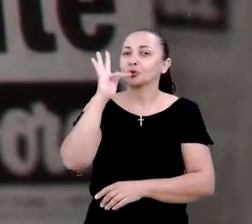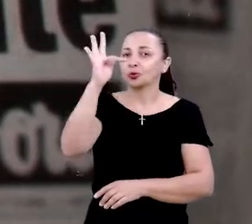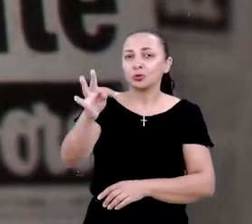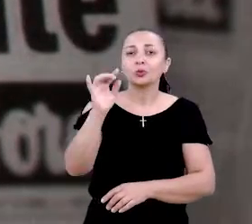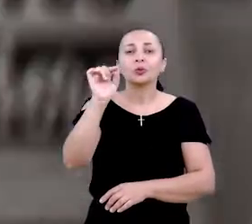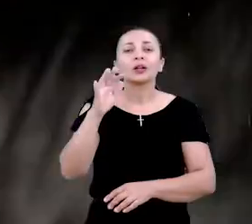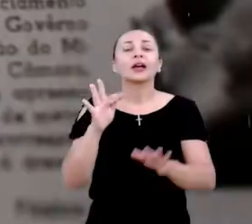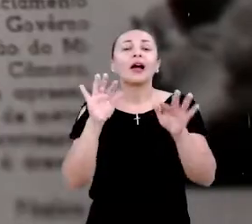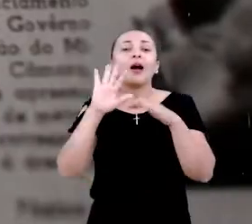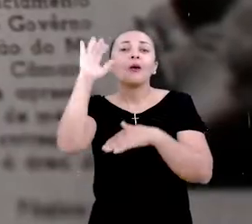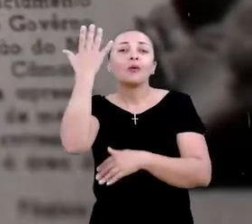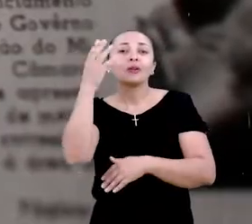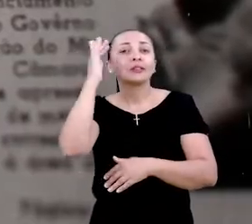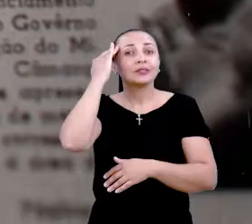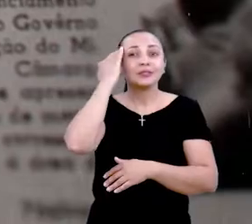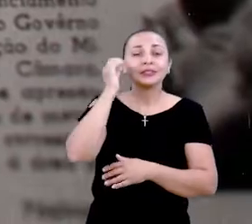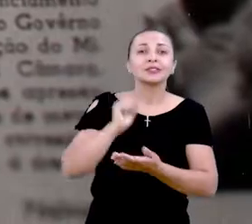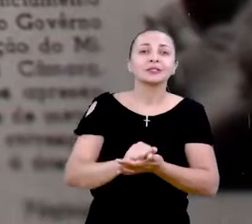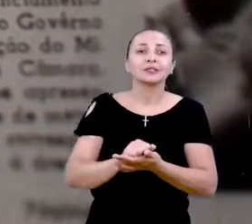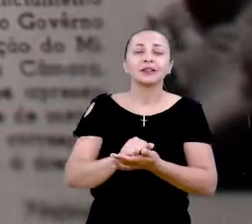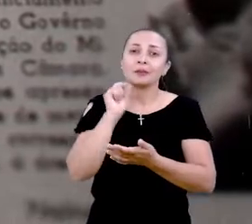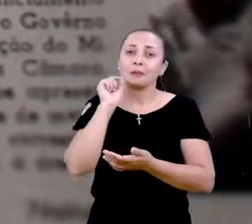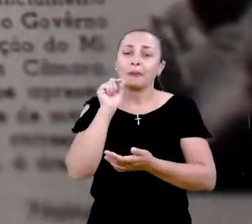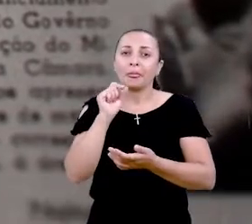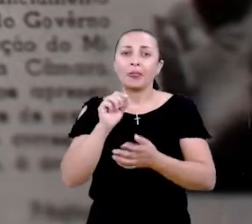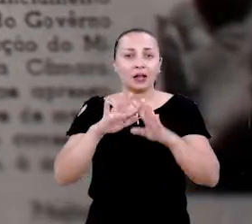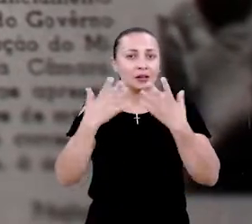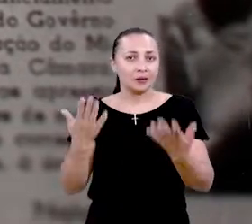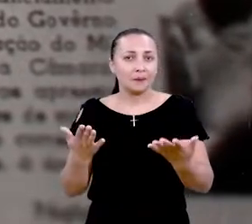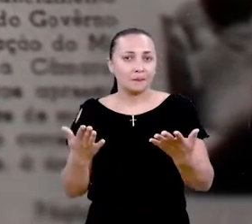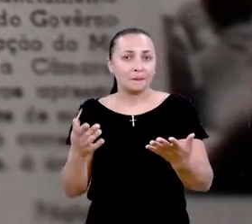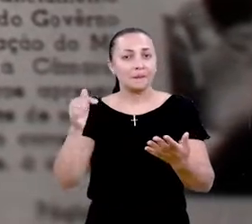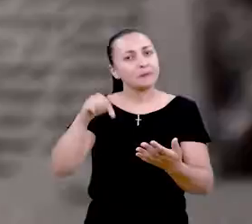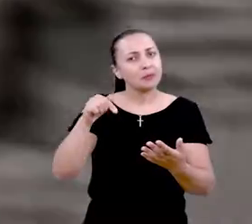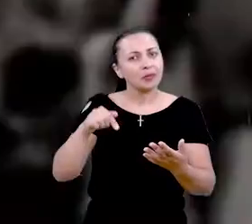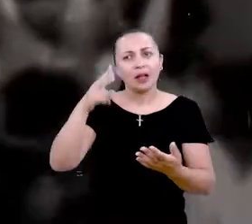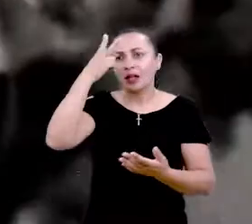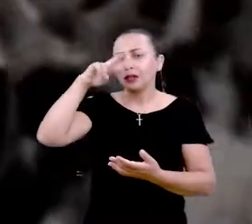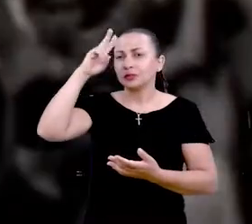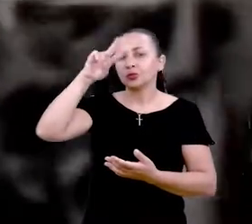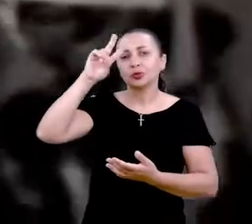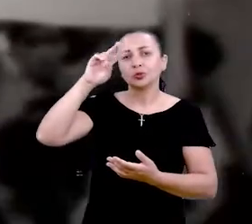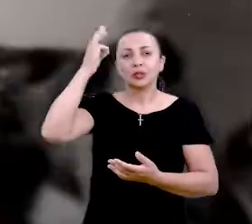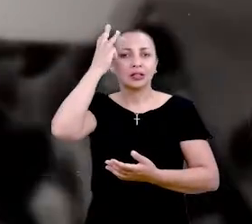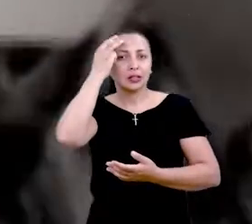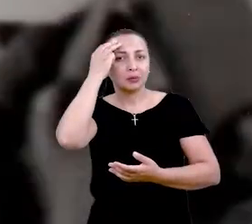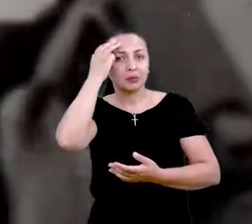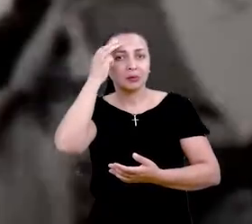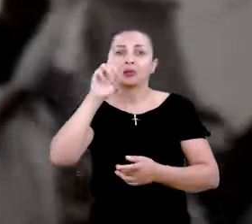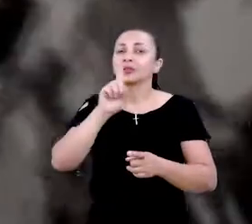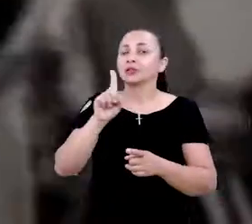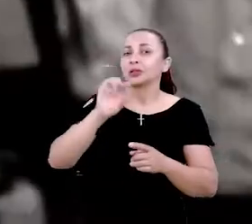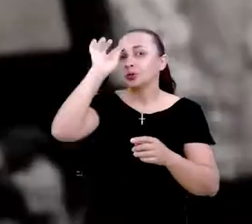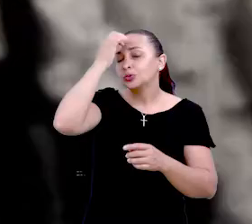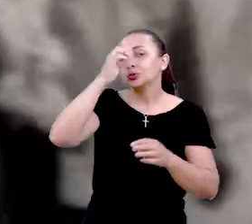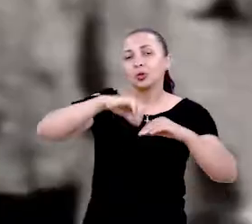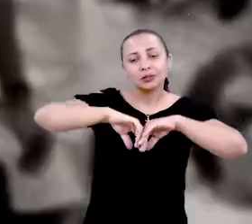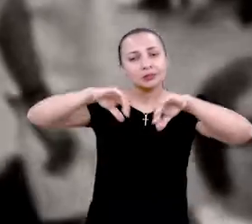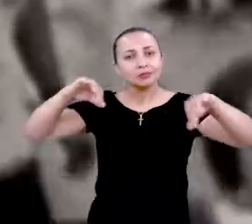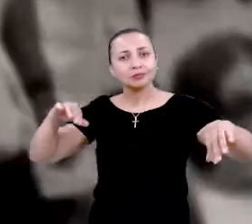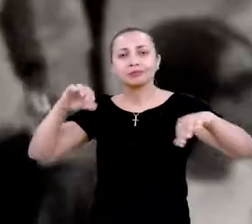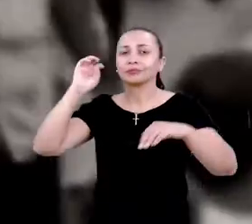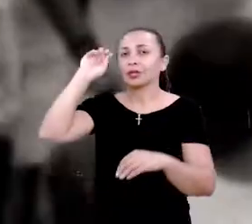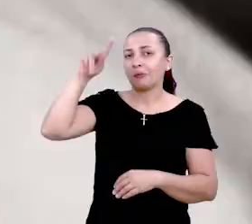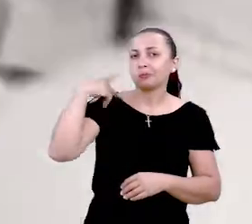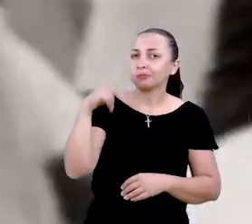não se dá dissociada da política. São enfrentamentos, são conflitos que nós temos. E se a história é escrita de uma forma,